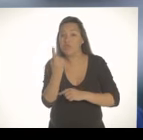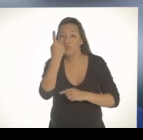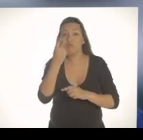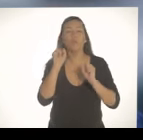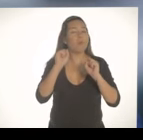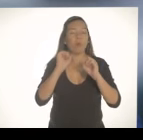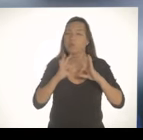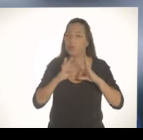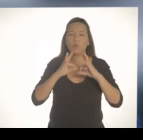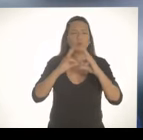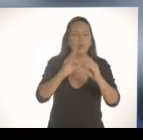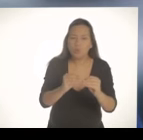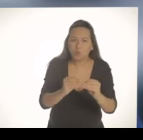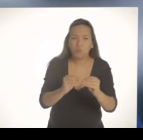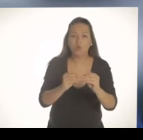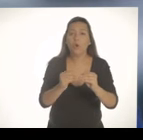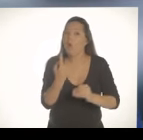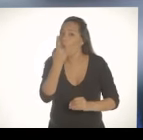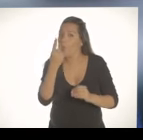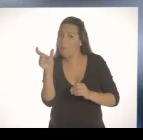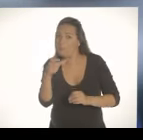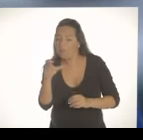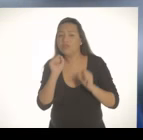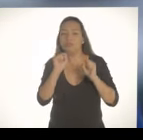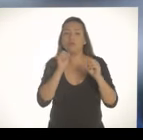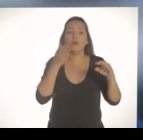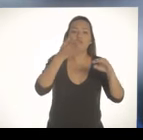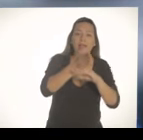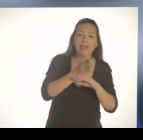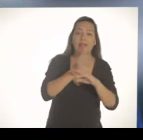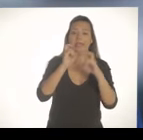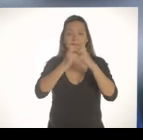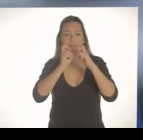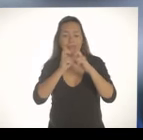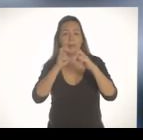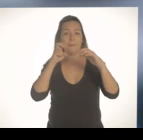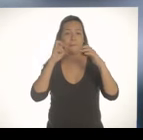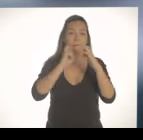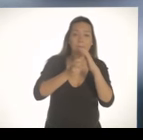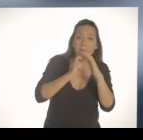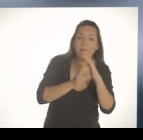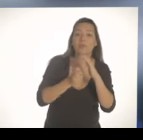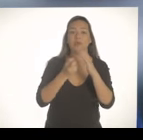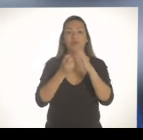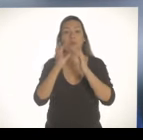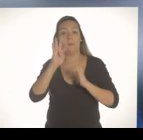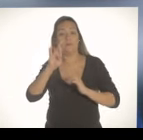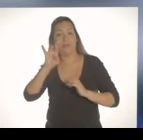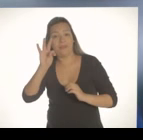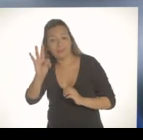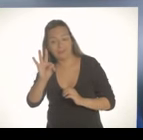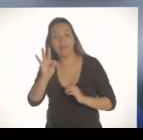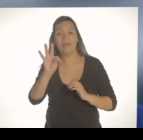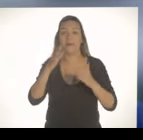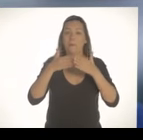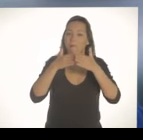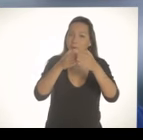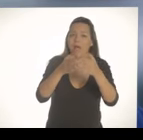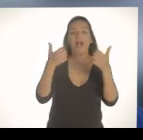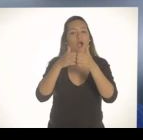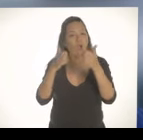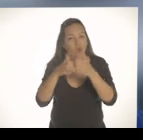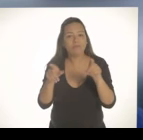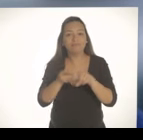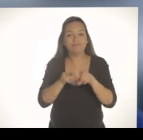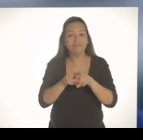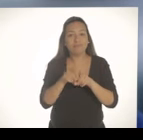o bilhete único possa funcionar para todos os transportes. Com um único bilhete, você vai poder pegar trem, metrô, BRT, barca e